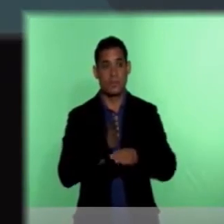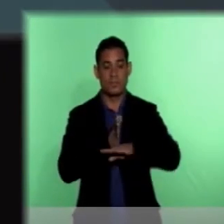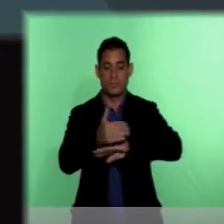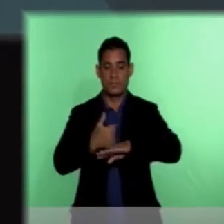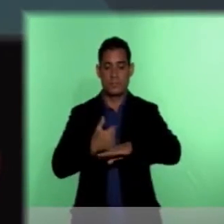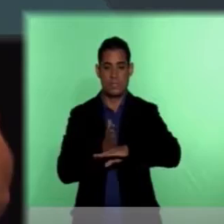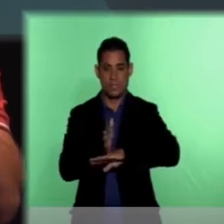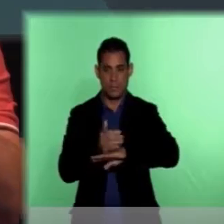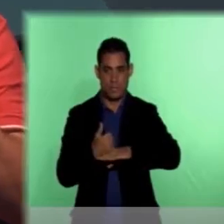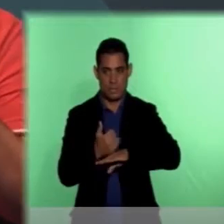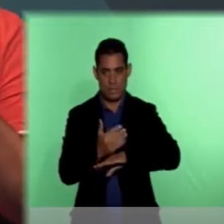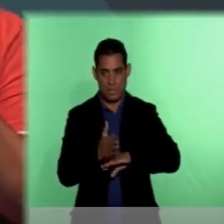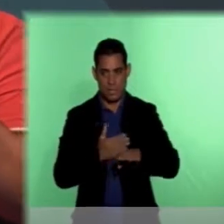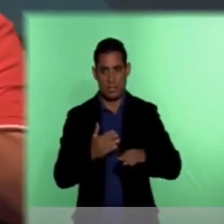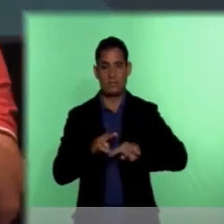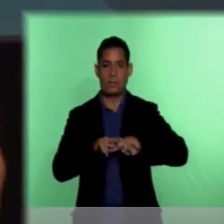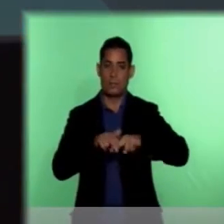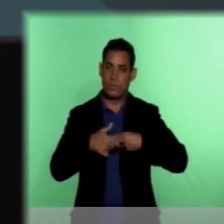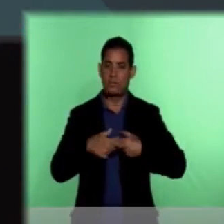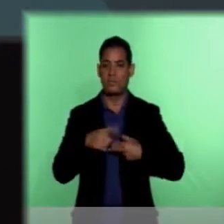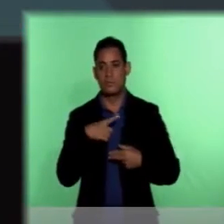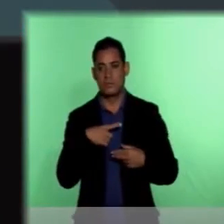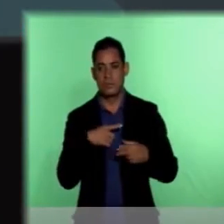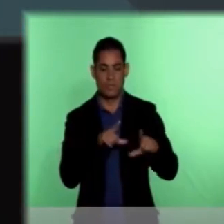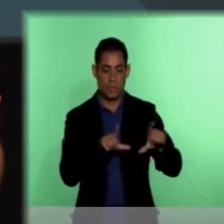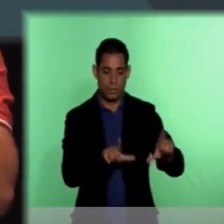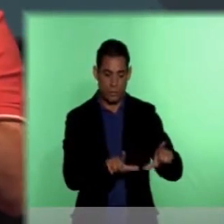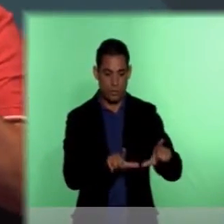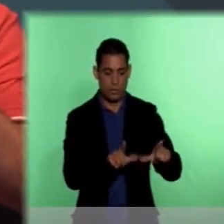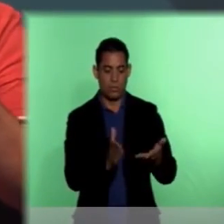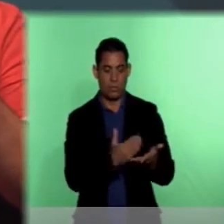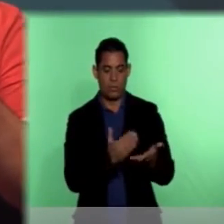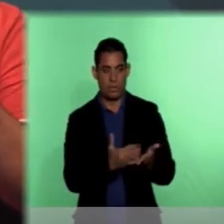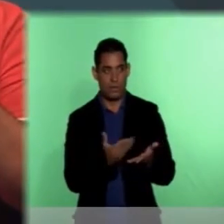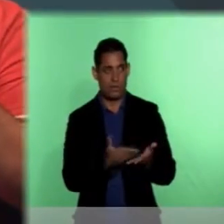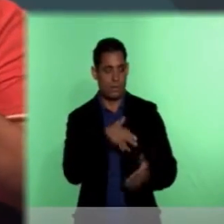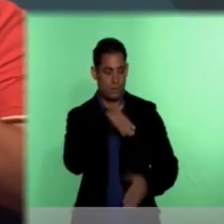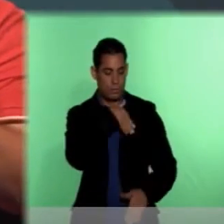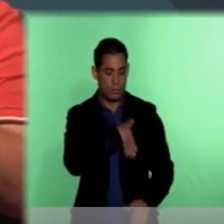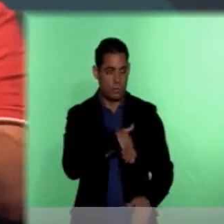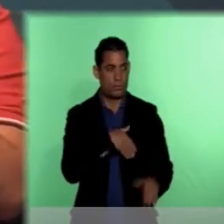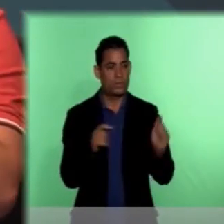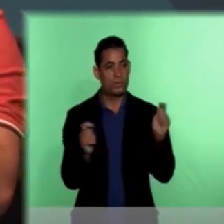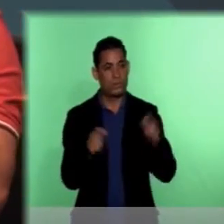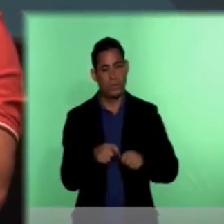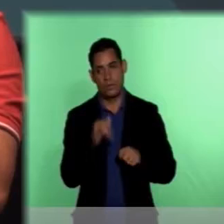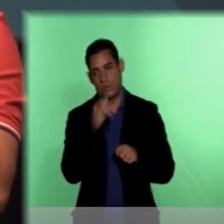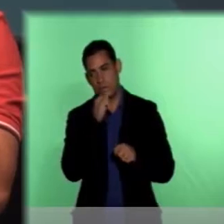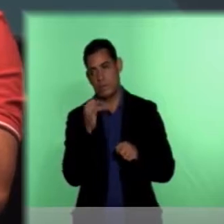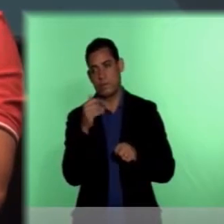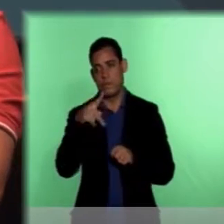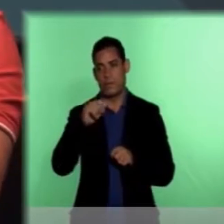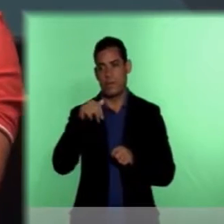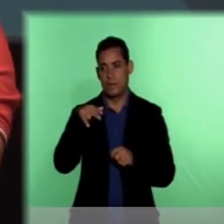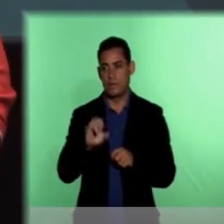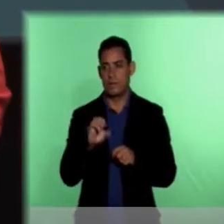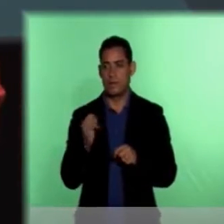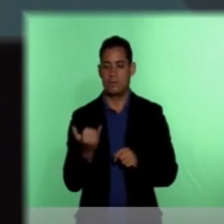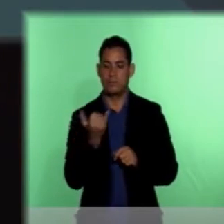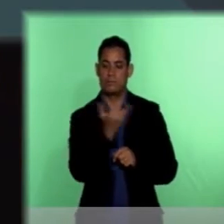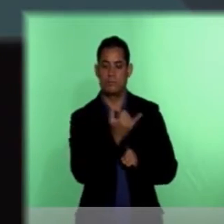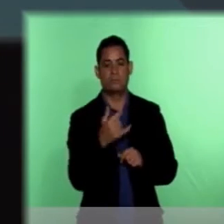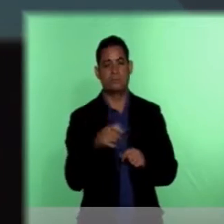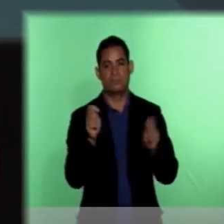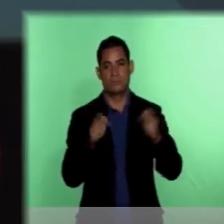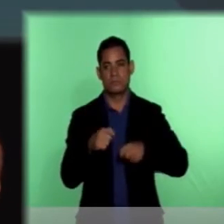seja acessível. Por isso, o livreto de bolso, vocês podem pegar. Quem quiser, inclusive, fazer o seu plano municipal de educação em livreto de bolso,